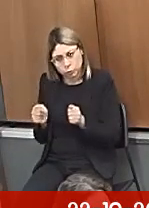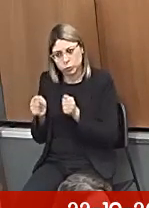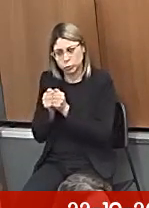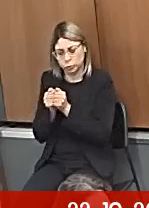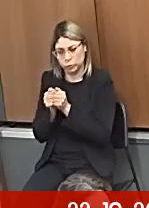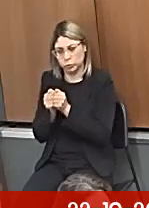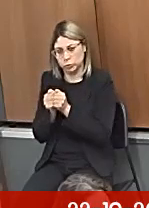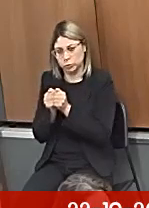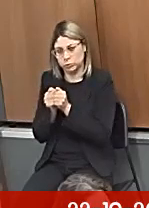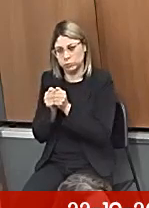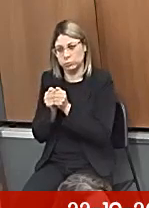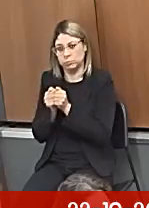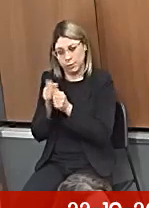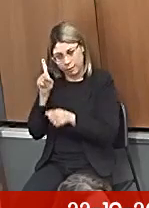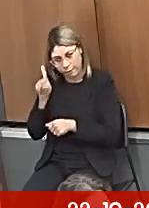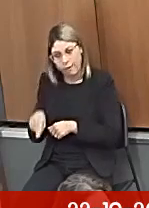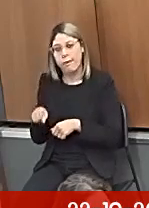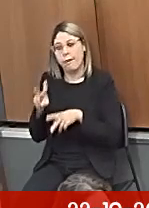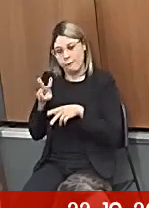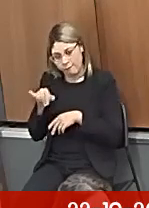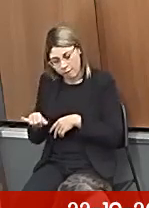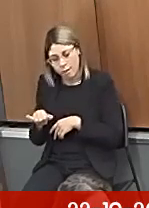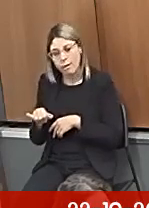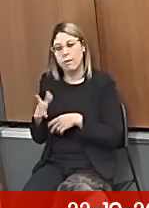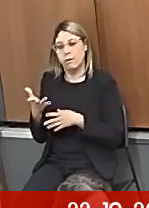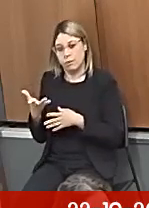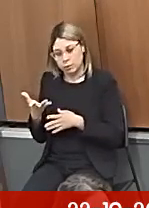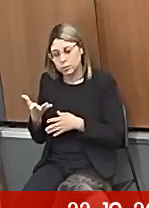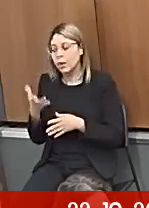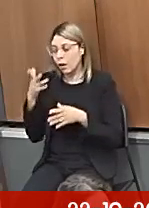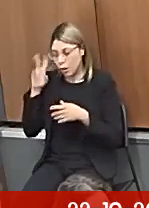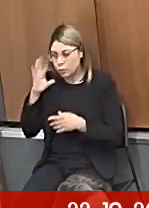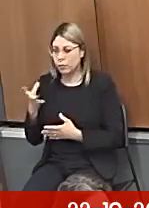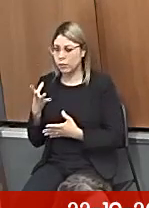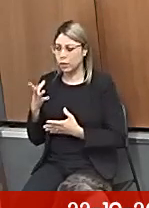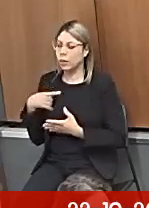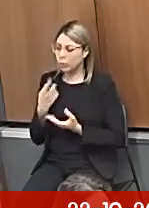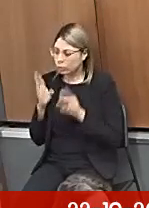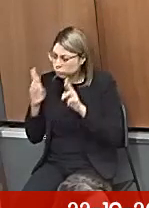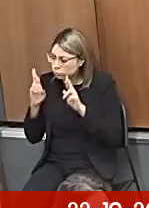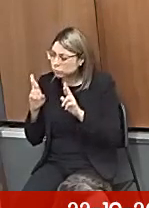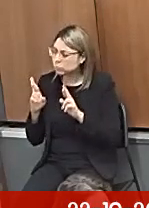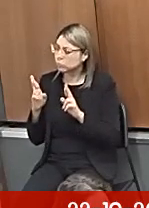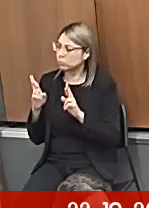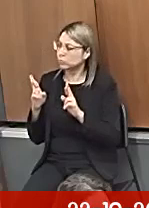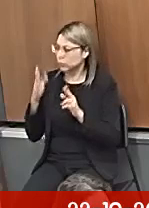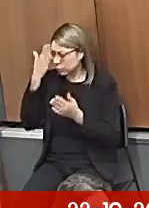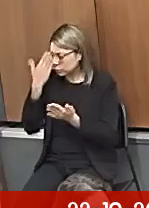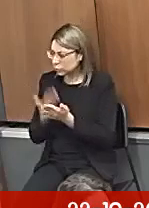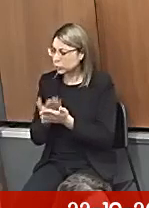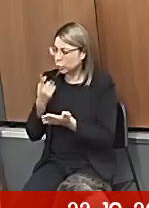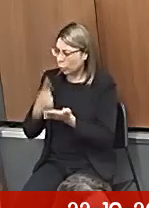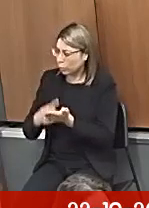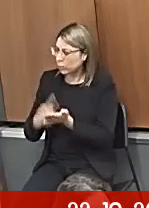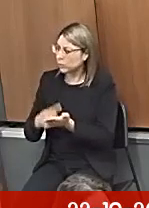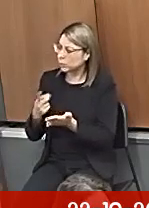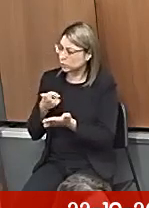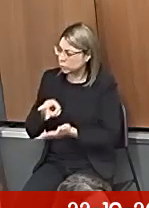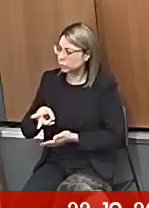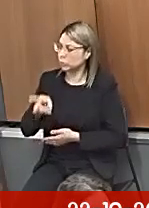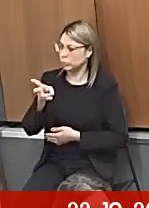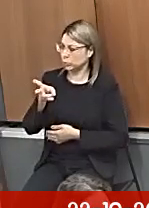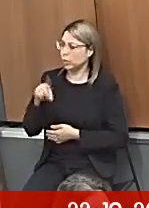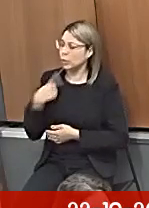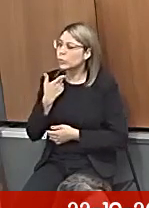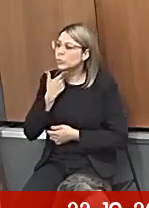e cirúrgicas. E a gente espera que realmente esse compromisso, eu tenho certeza que vai ser levado adiante. A